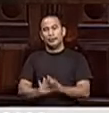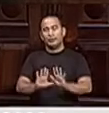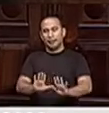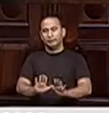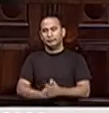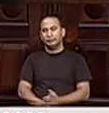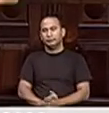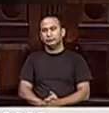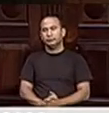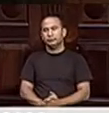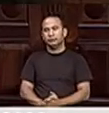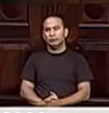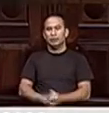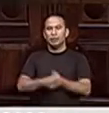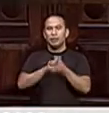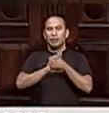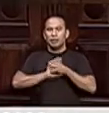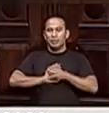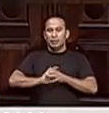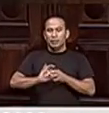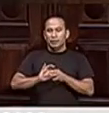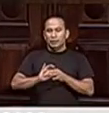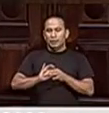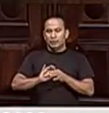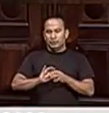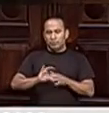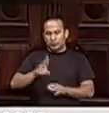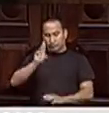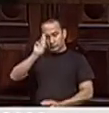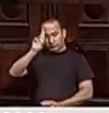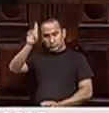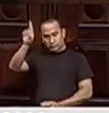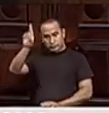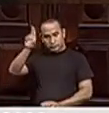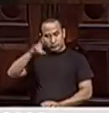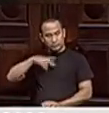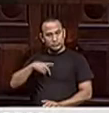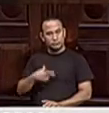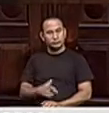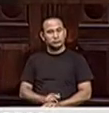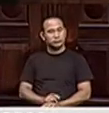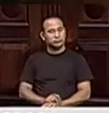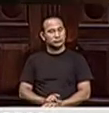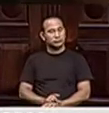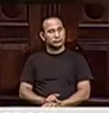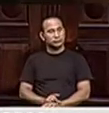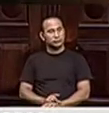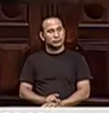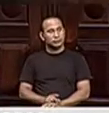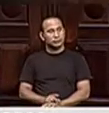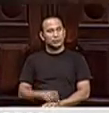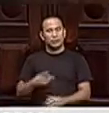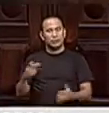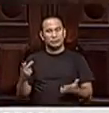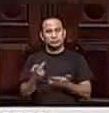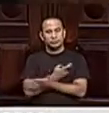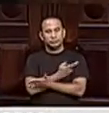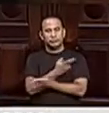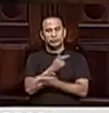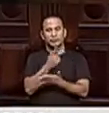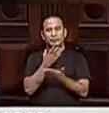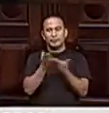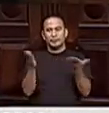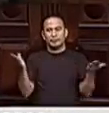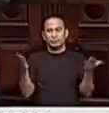Mas os liberais, os conservadores, a elite, a burguesia,